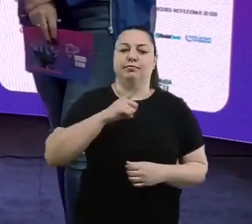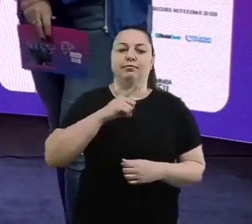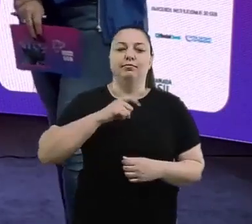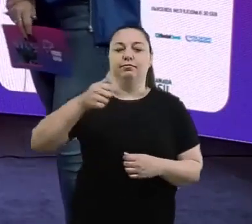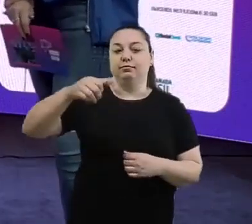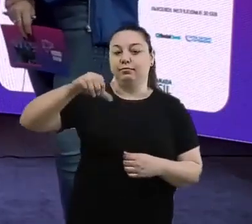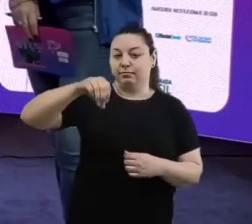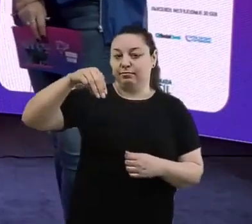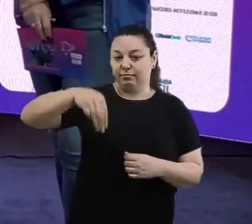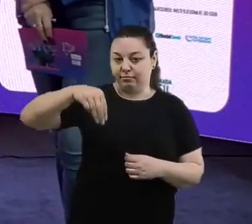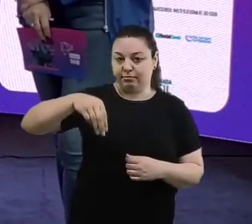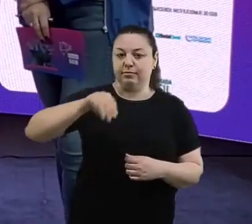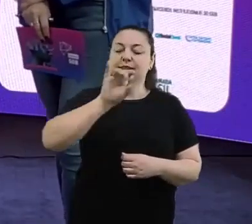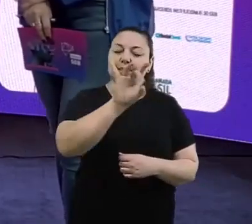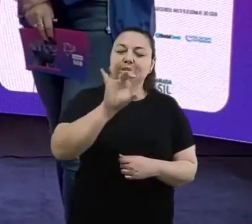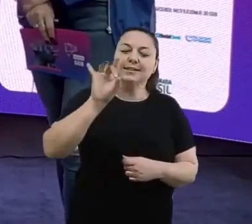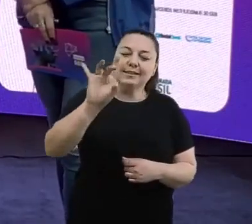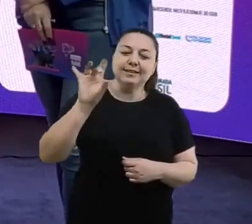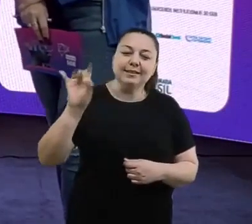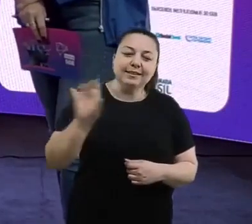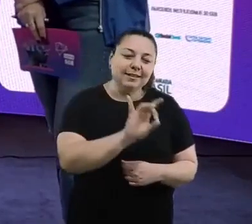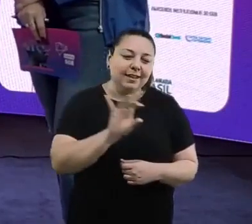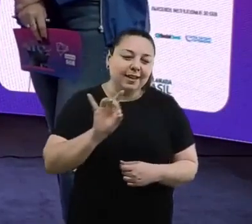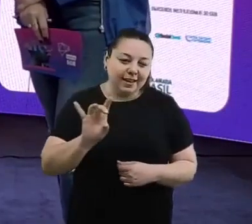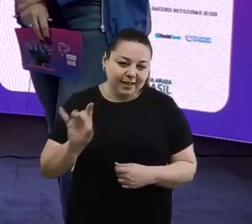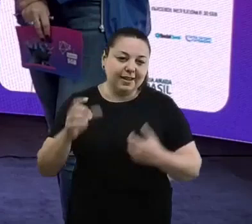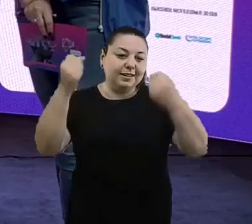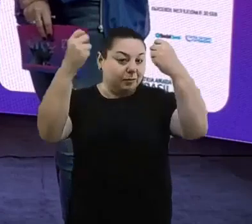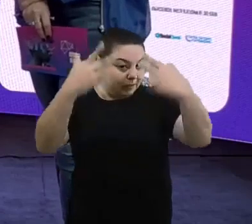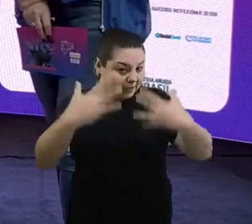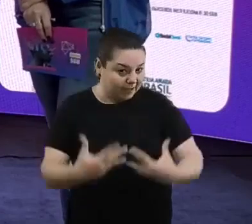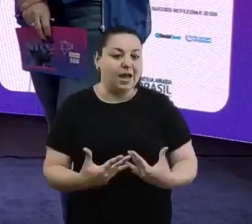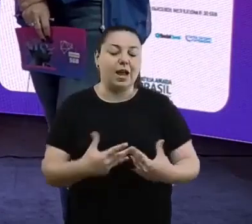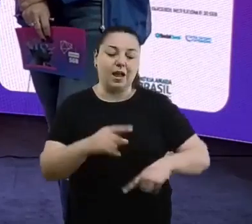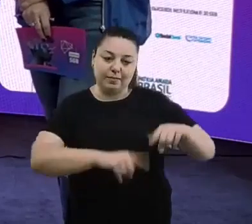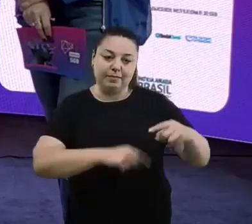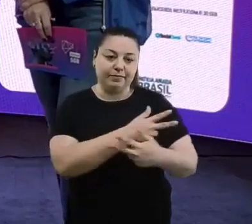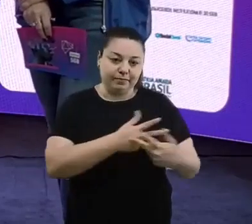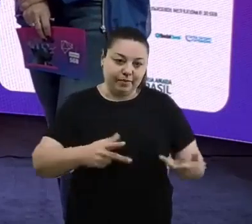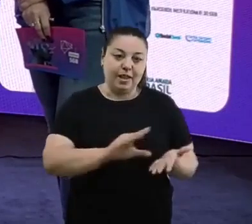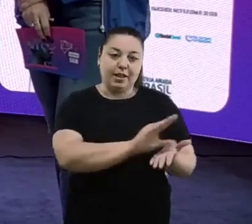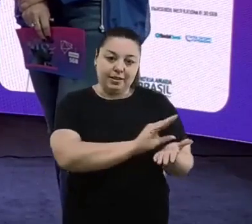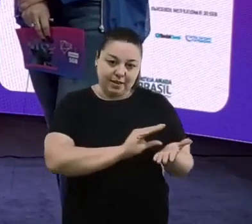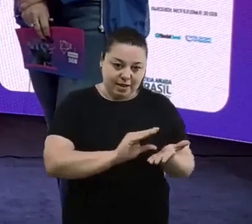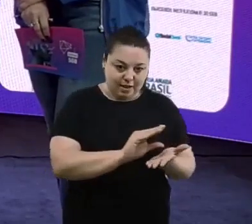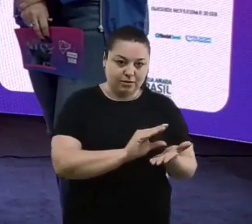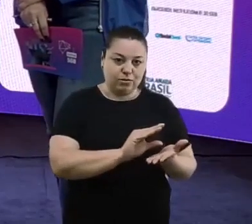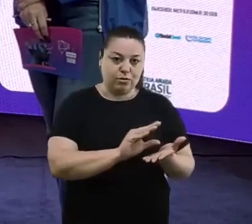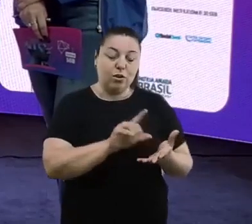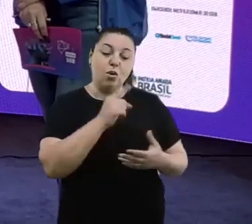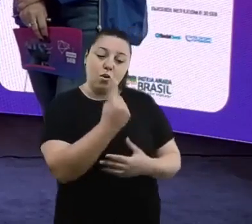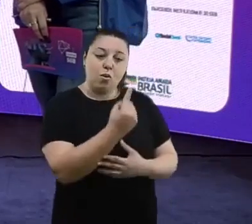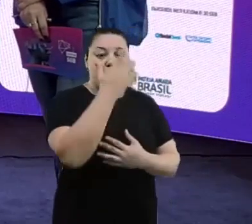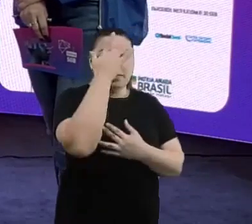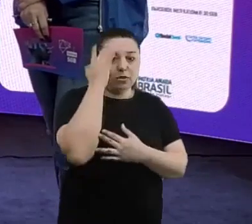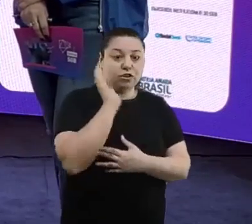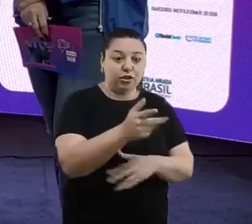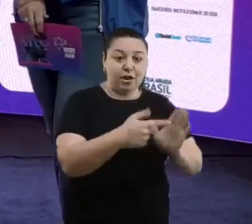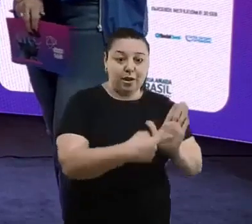cada secretaria apresentar o seu produto de dados. E aí, sempre que uma secretaria apresentar o seu produto, os próximos 10 minutos são